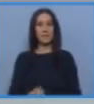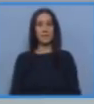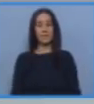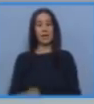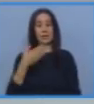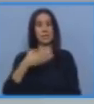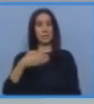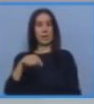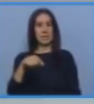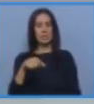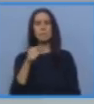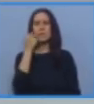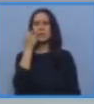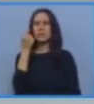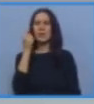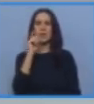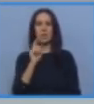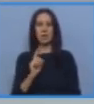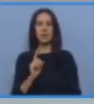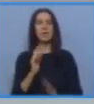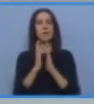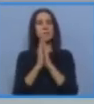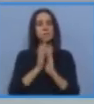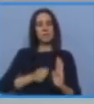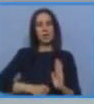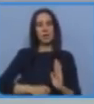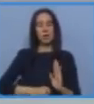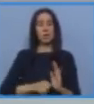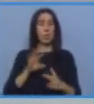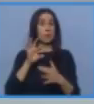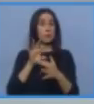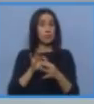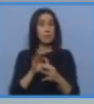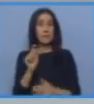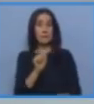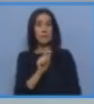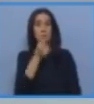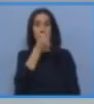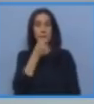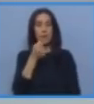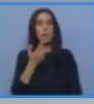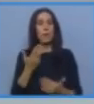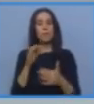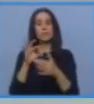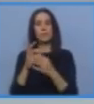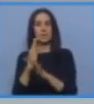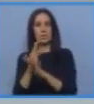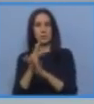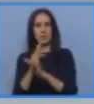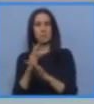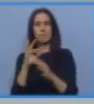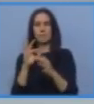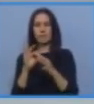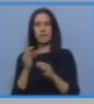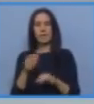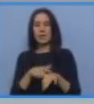semanas sucedem-se dias especiais na Igreja Católica, seja em torno do mês de maio, seja nas celebrações que marcam o